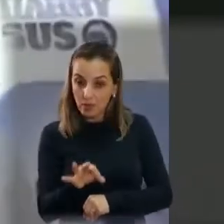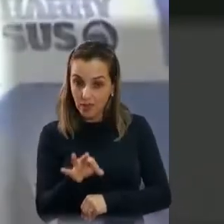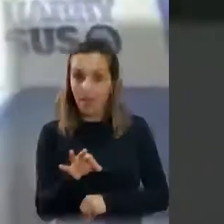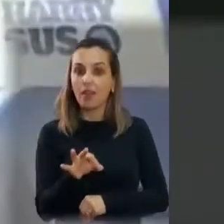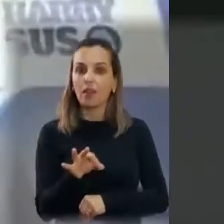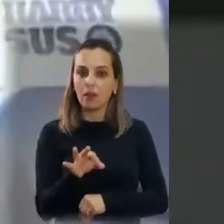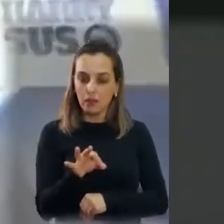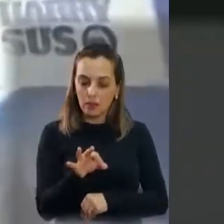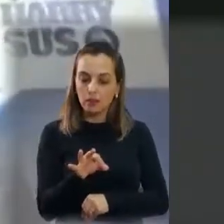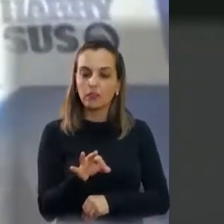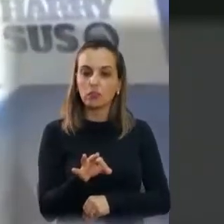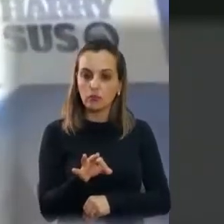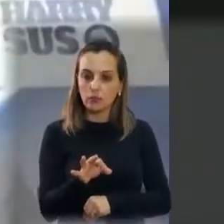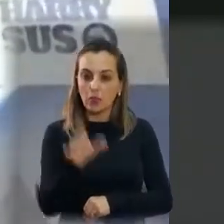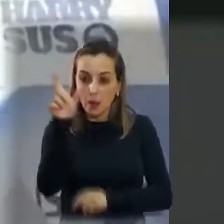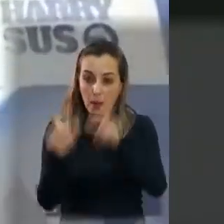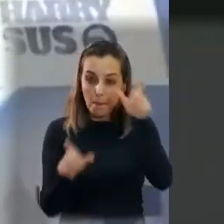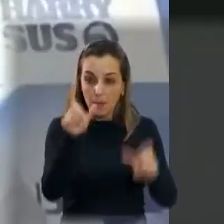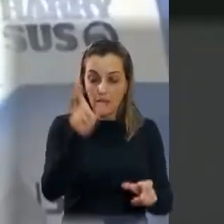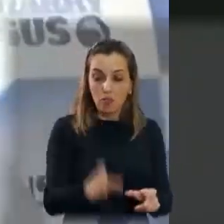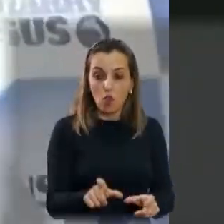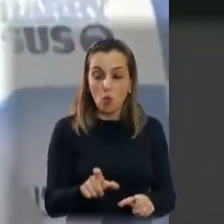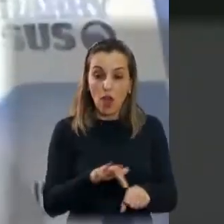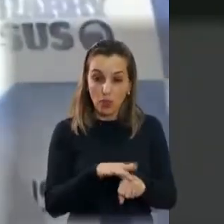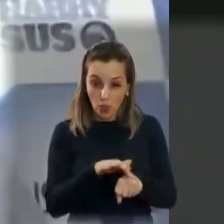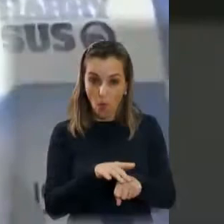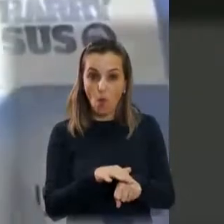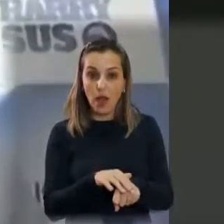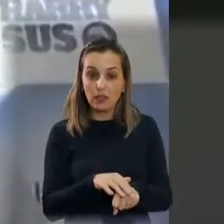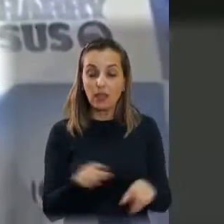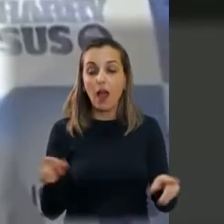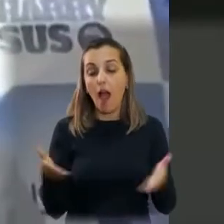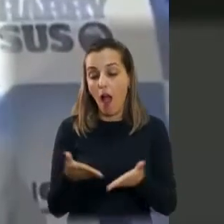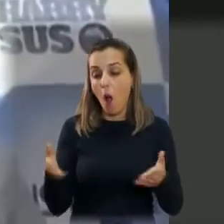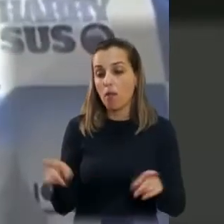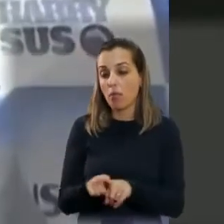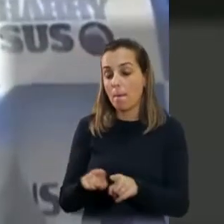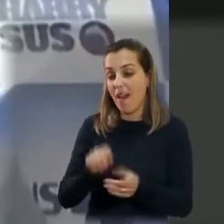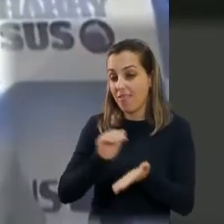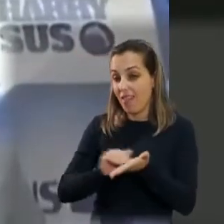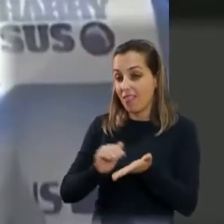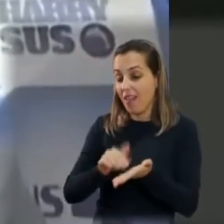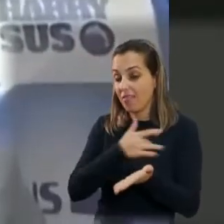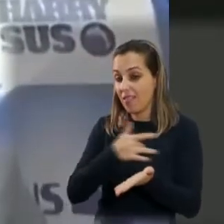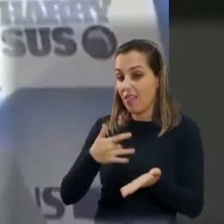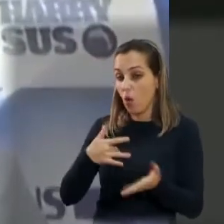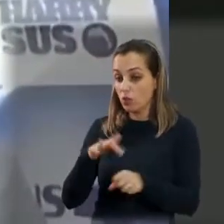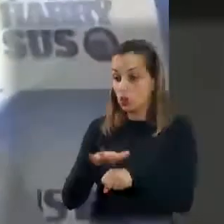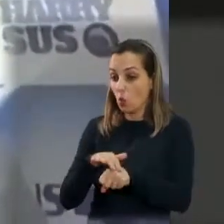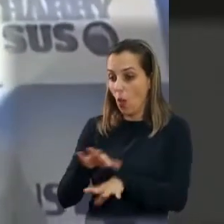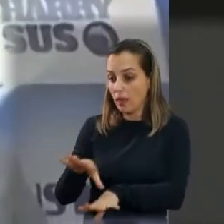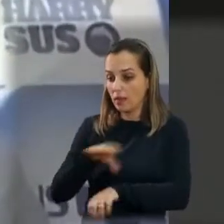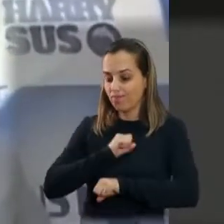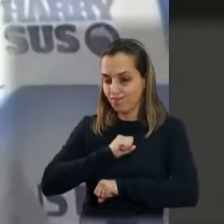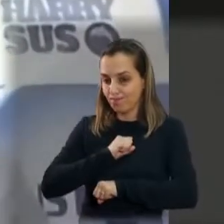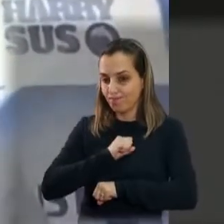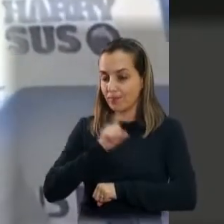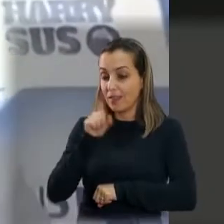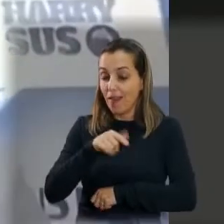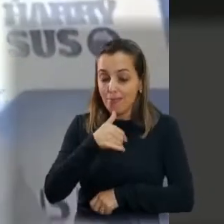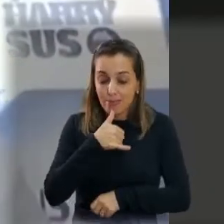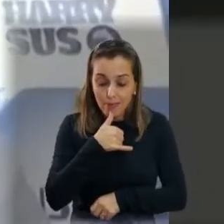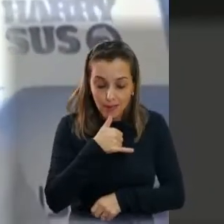essa notícia que a secretária está positivada também é muito triste, mas temos guerreiras e guerreiros dentro